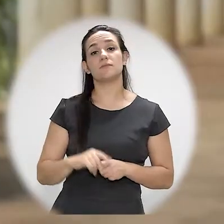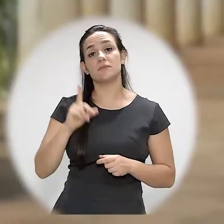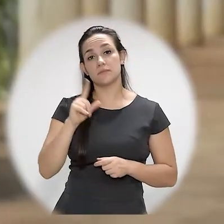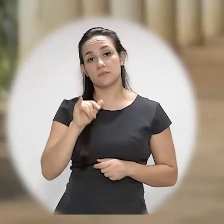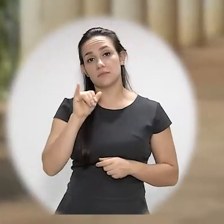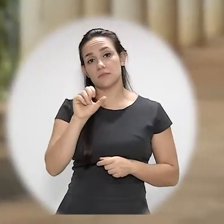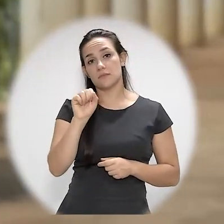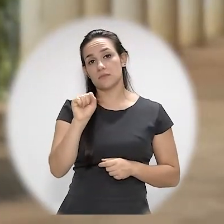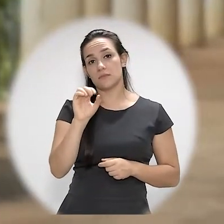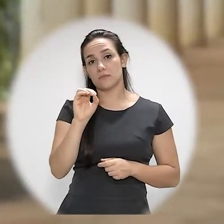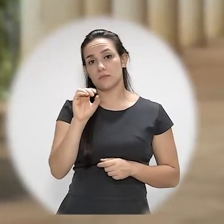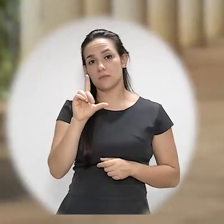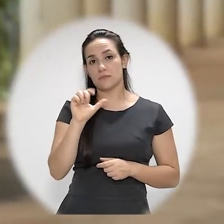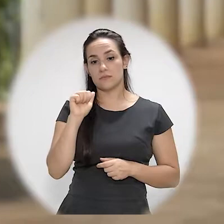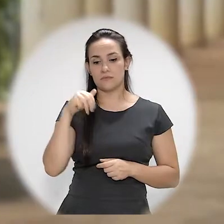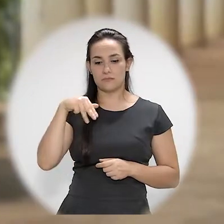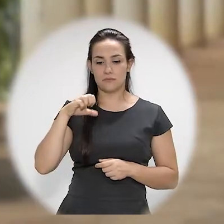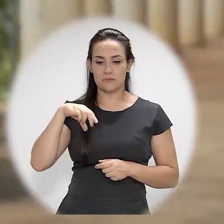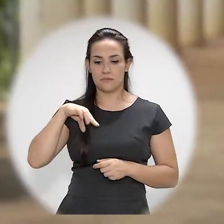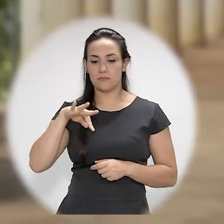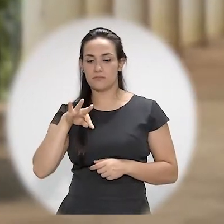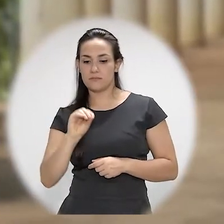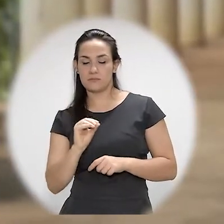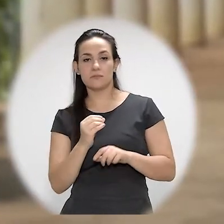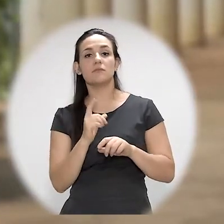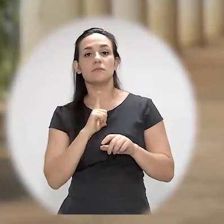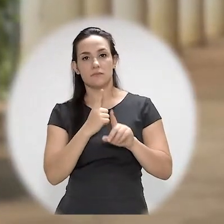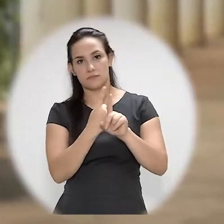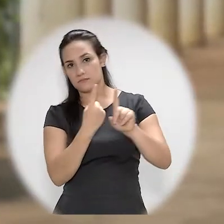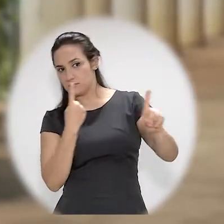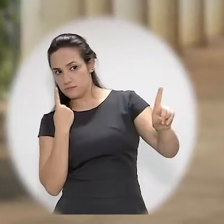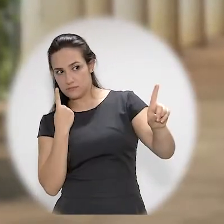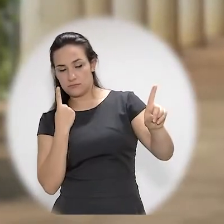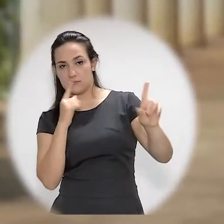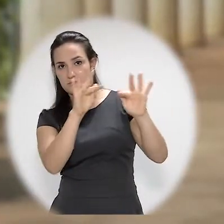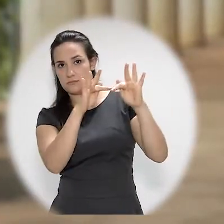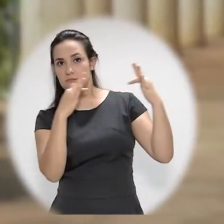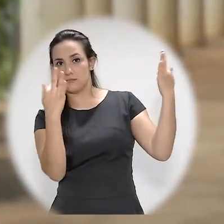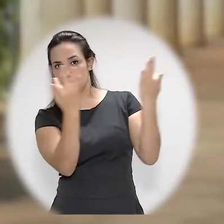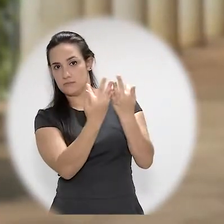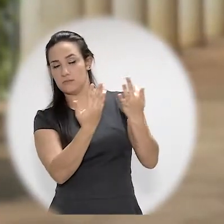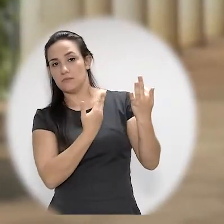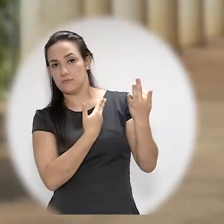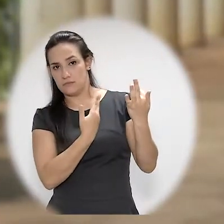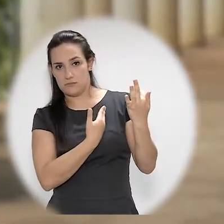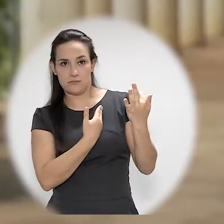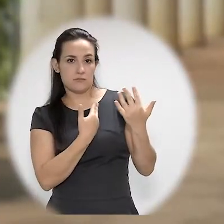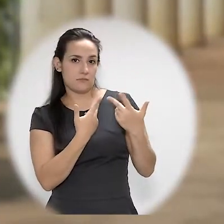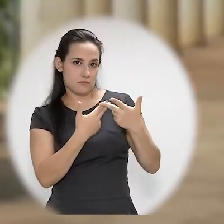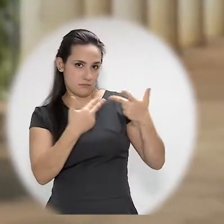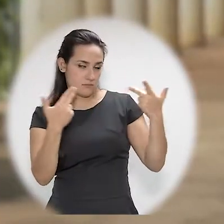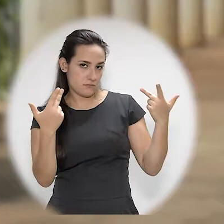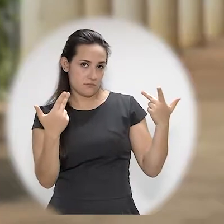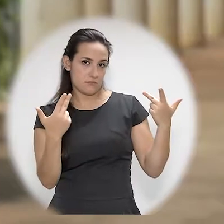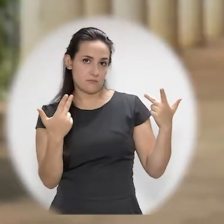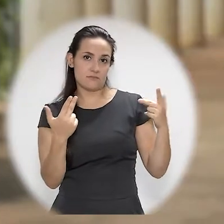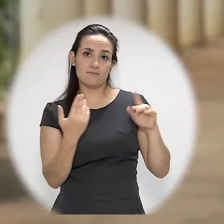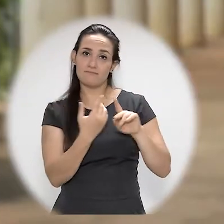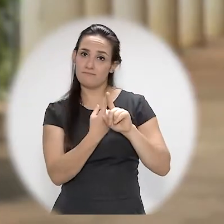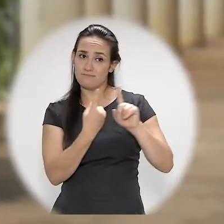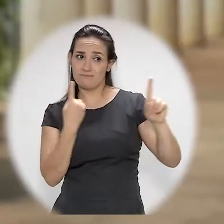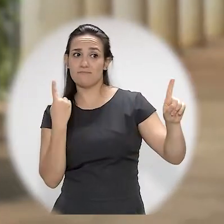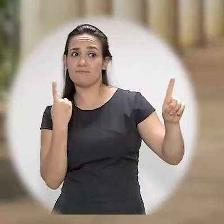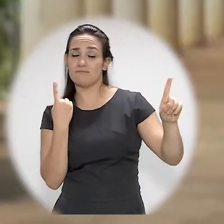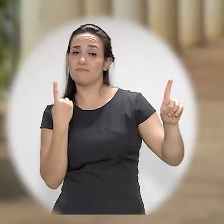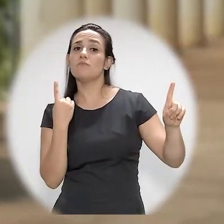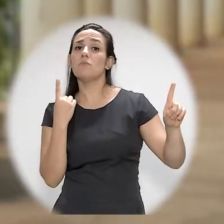ideia do isolamento também é algo muito importante, que mesmo que se mantenha esse isolamento físico em relação a familiares, colegas, afinal estamos